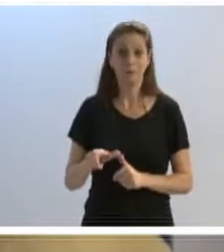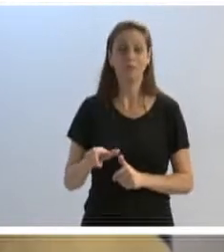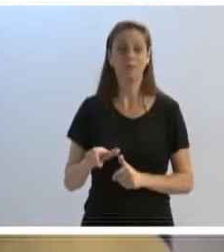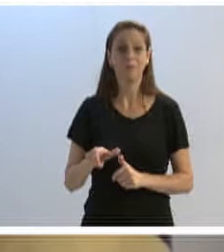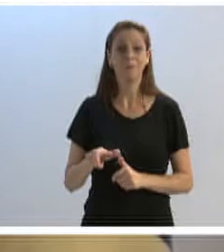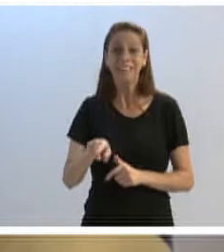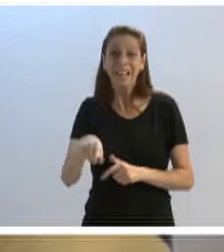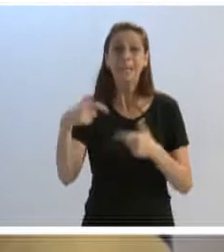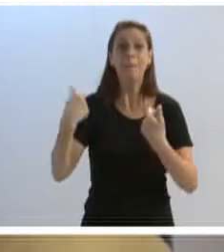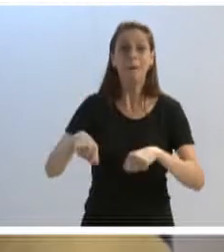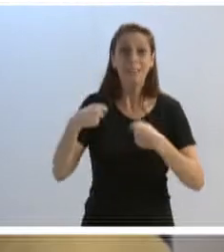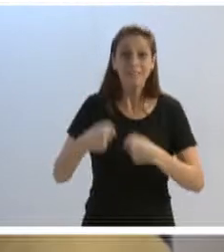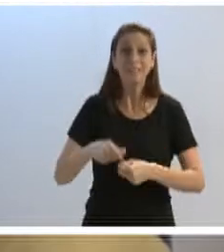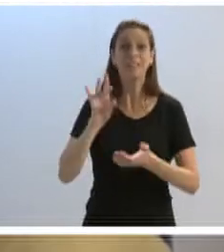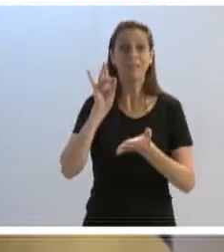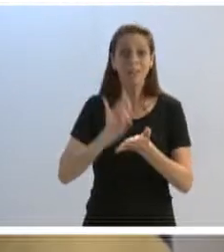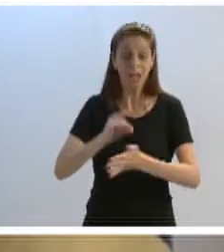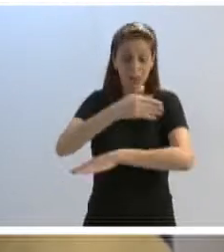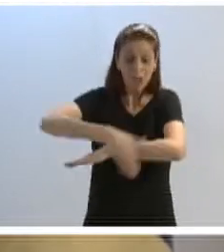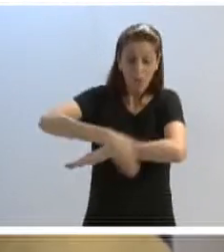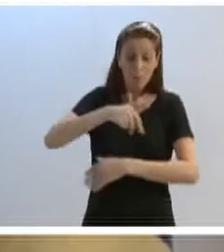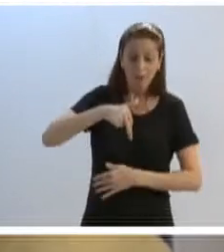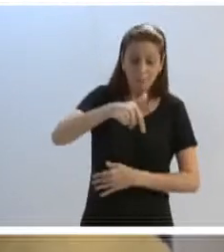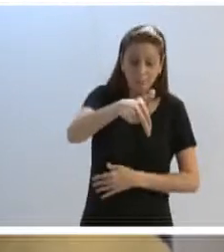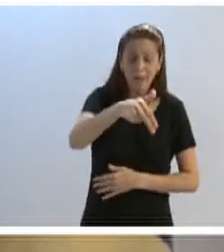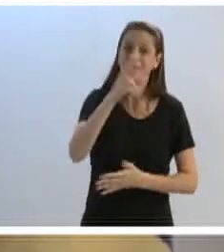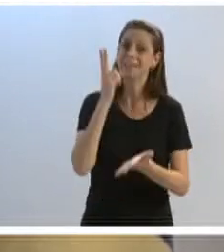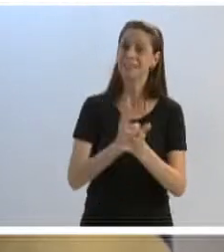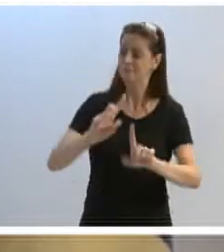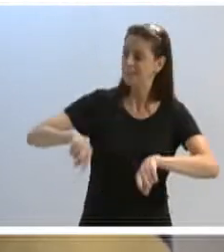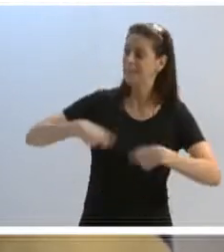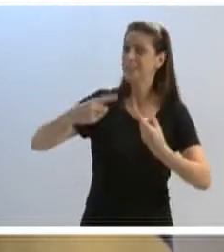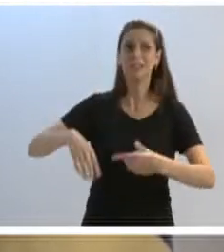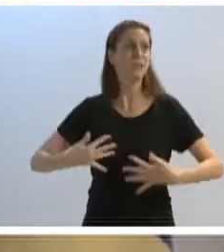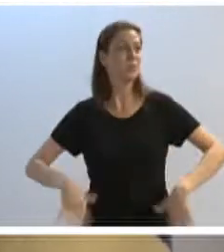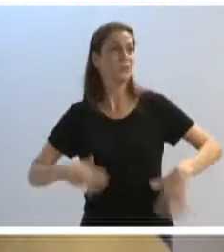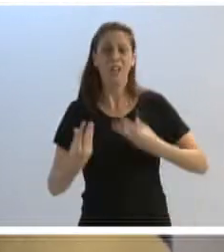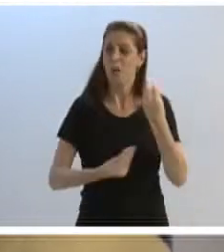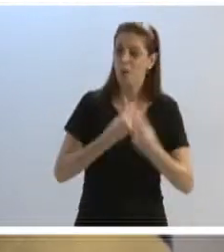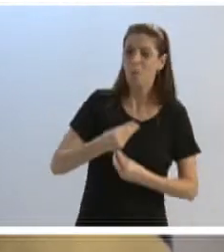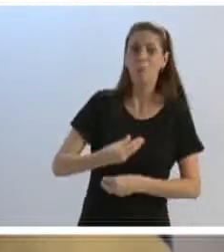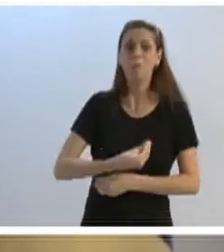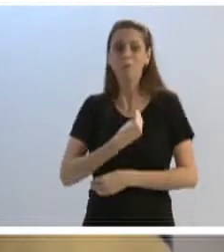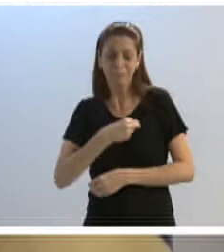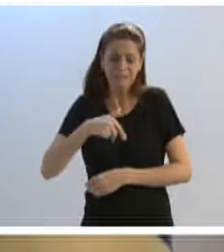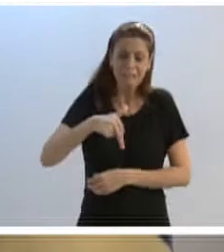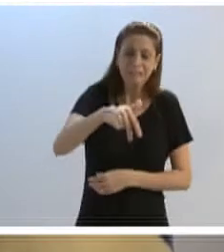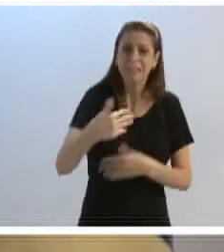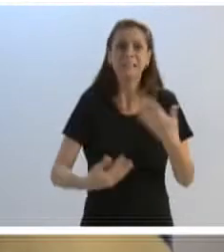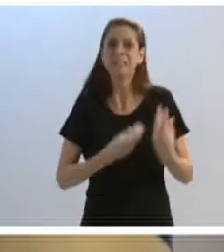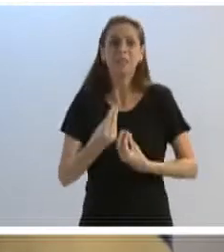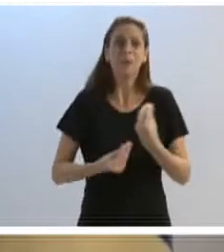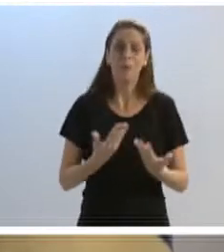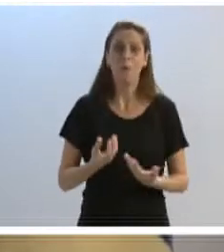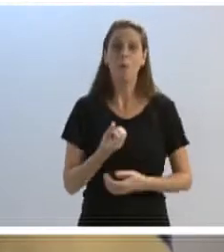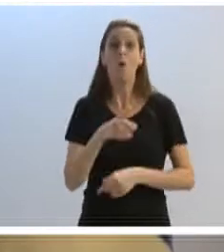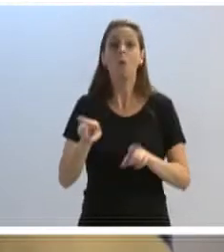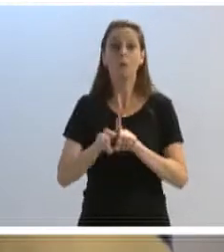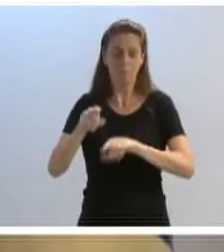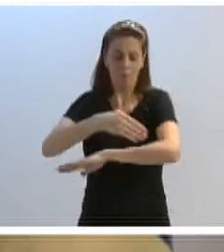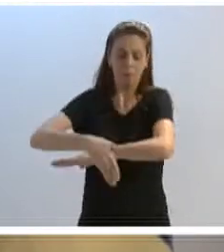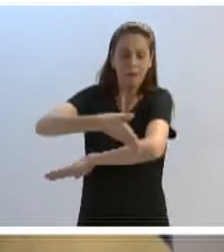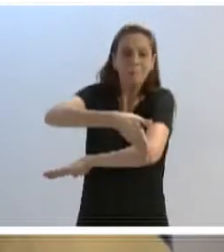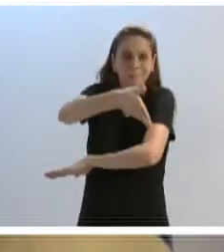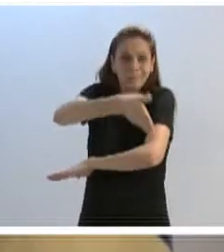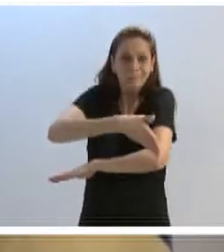elas precisam atravessar uma via, é um desafio e um temor. Cruzar uma rua, de ordinário, já